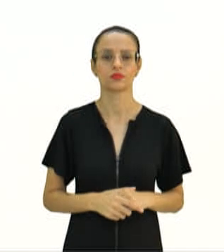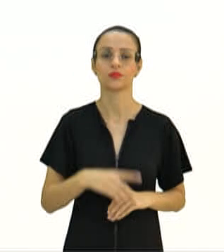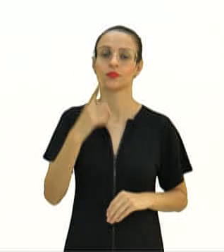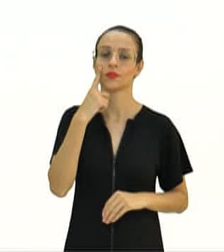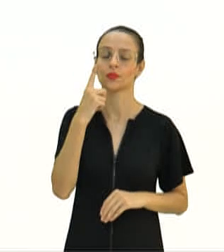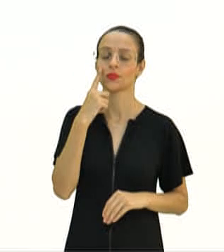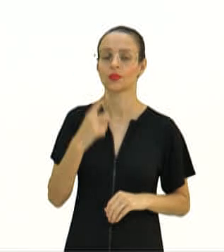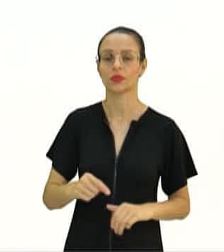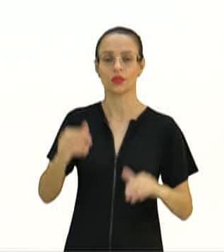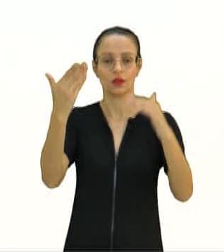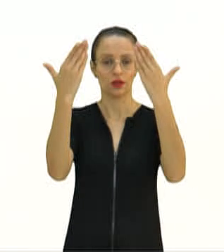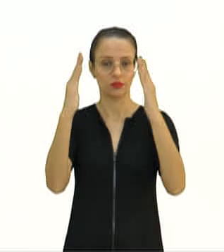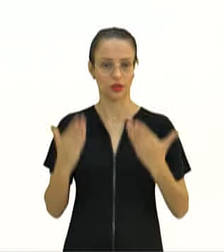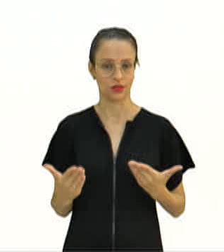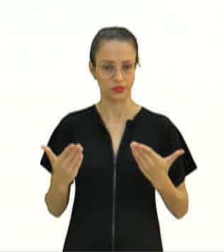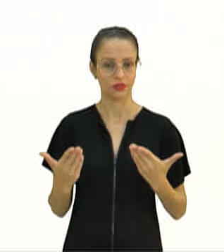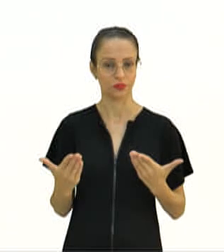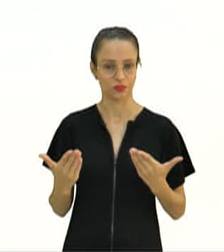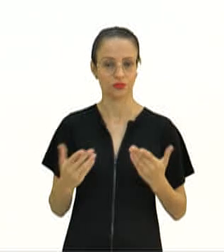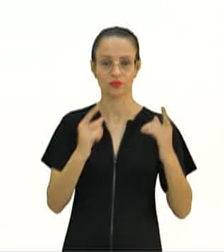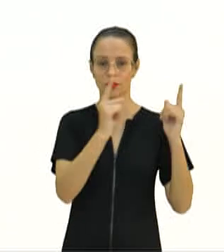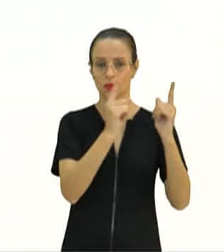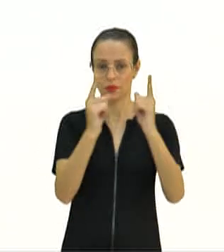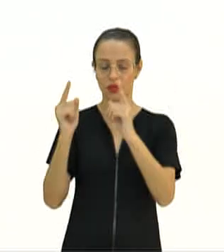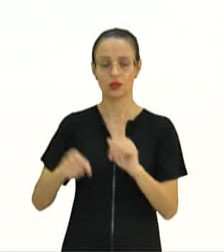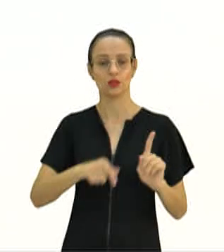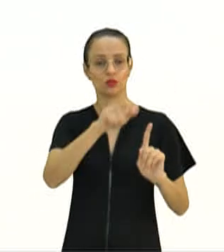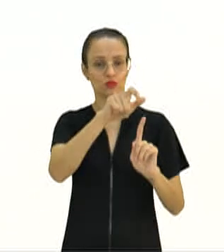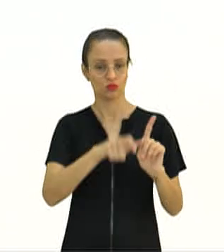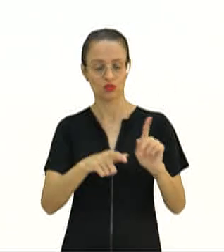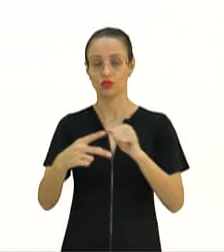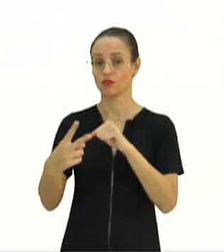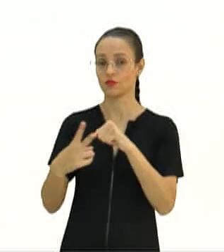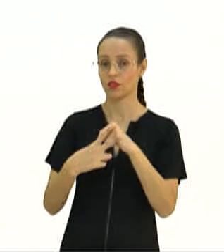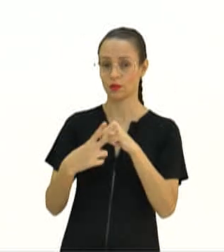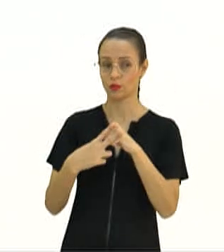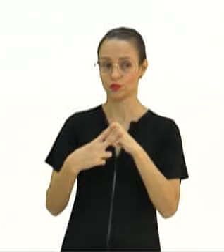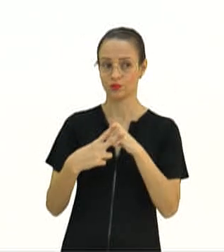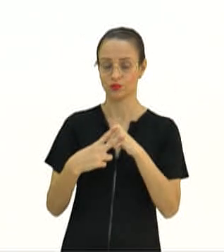Vejamos ainda uma análise desse período. Sujeito, verbo.